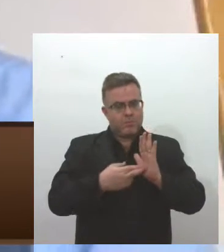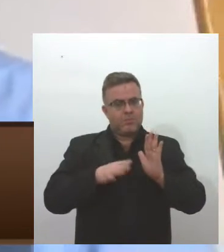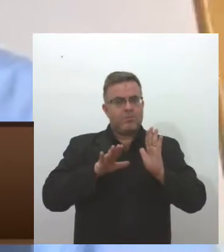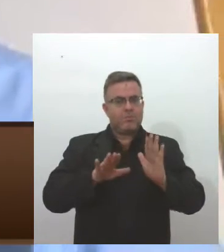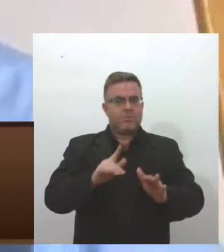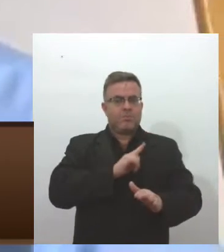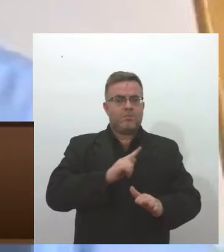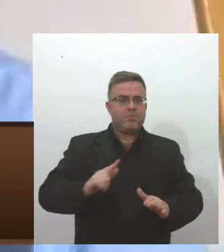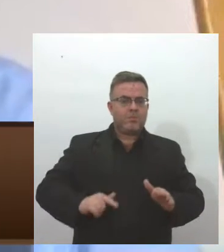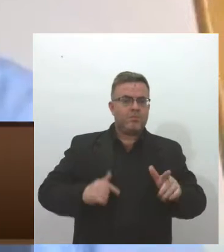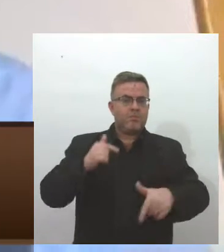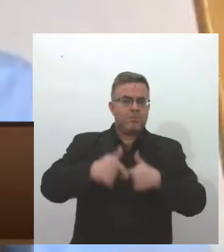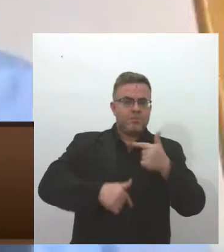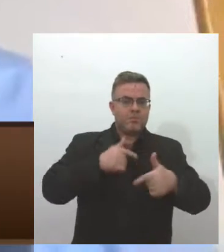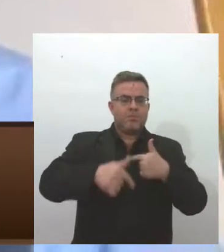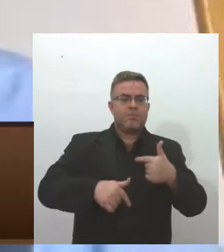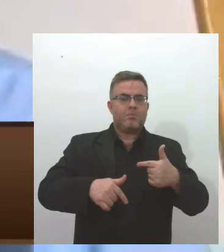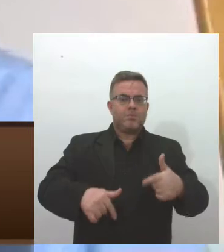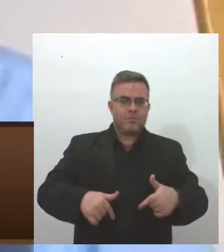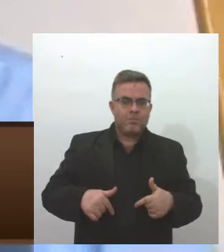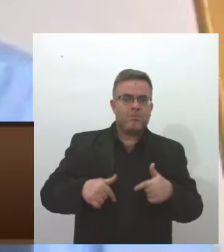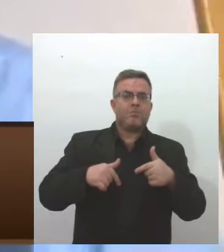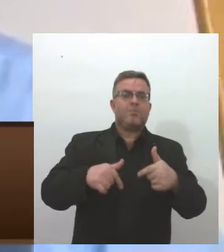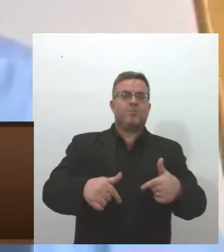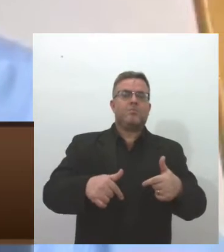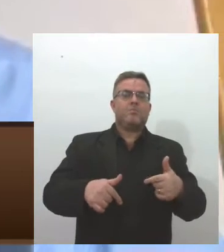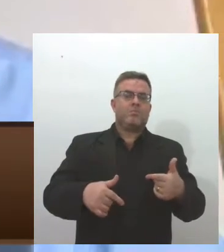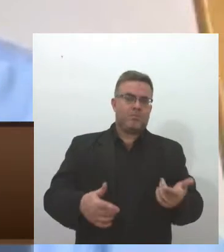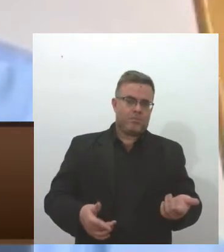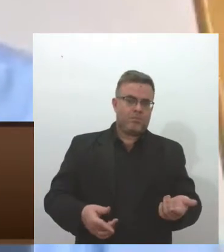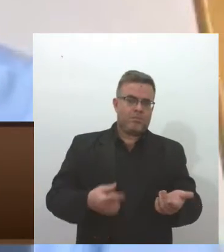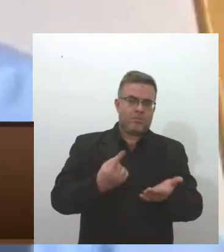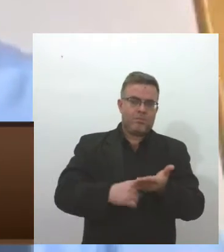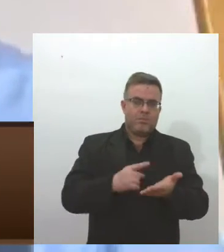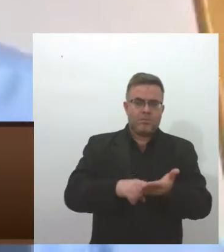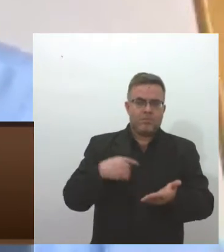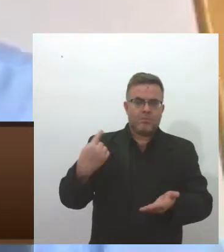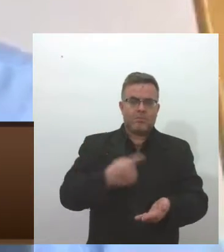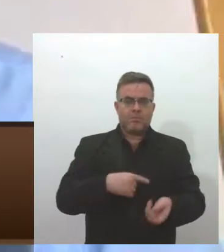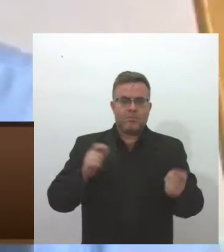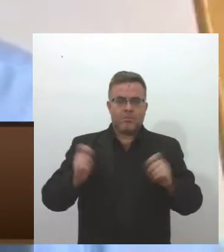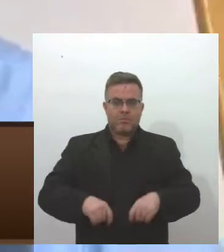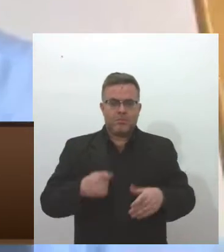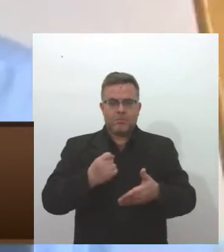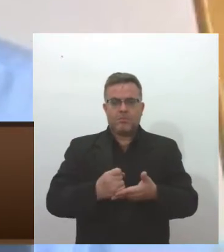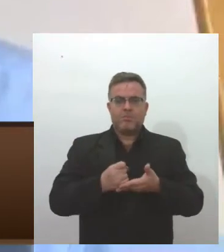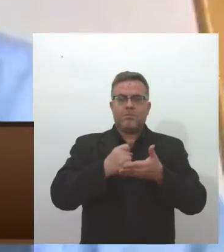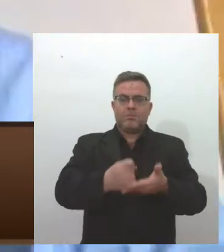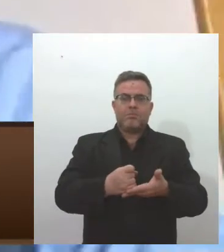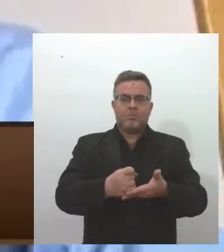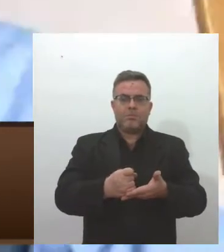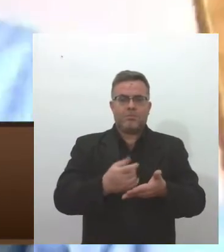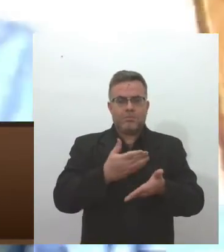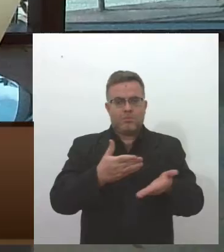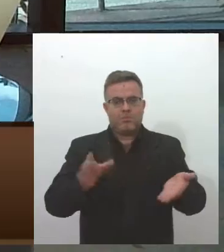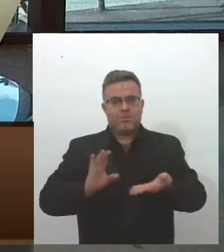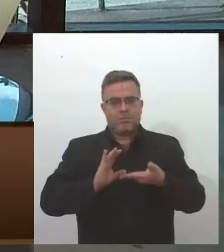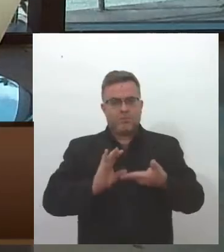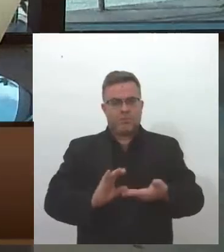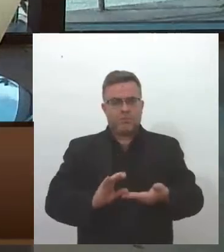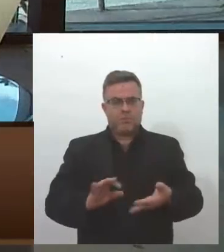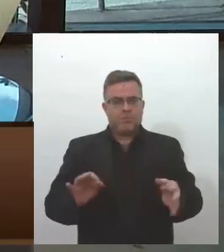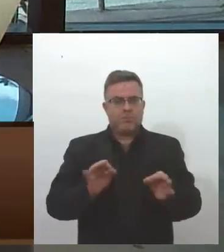tem trabalhado muito fortemente nesse diálogo para que a gente possa ajudar quem queira investir no nosso estado.